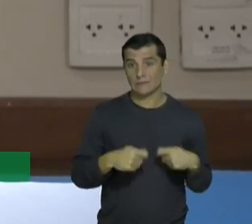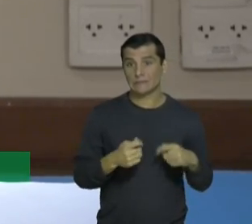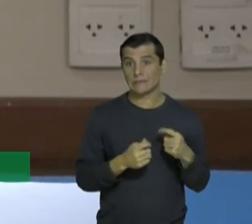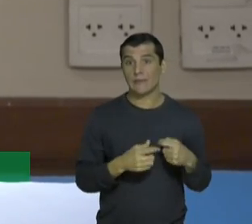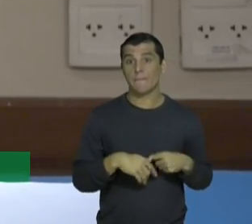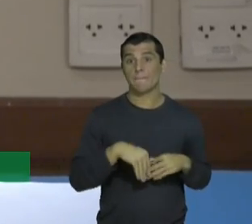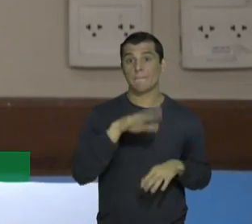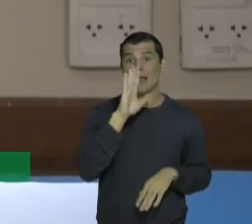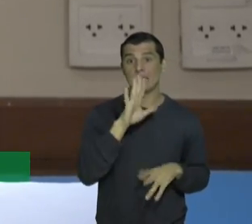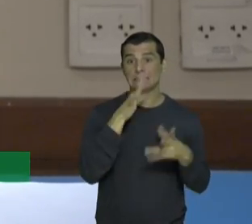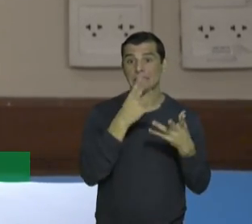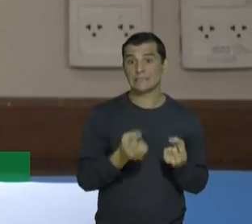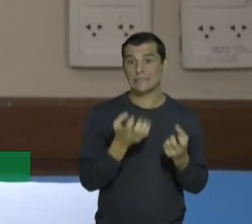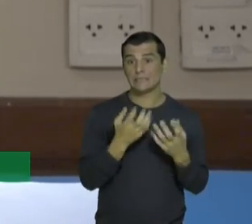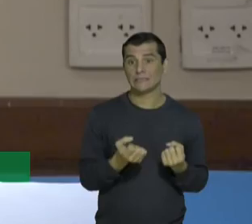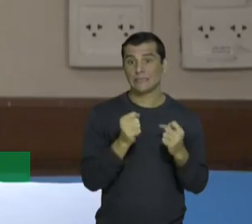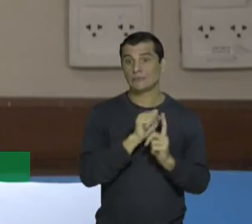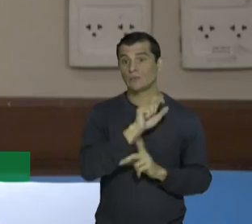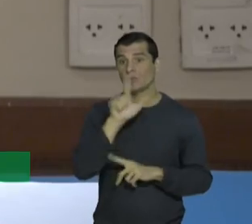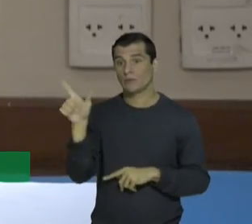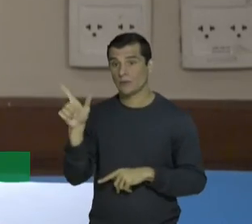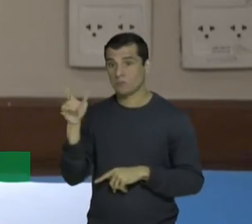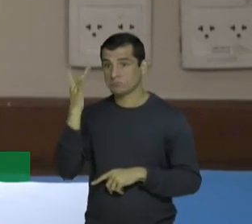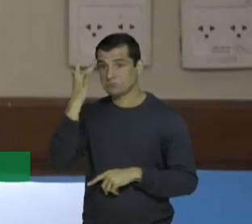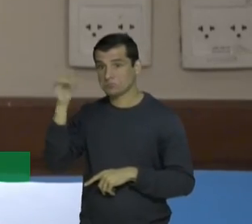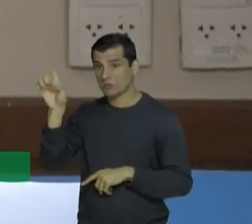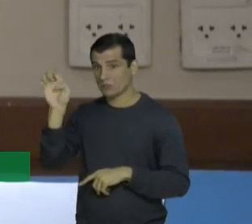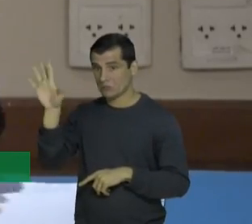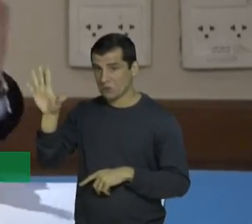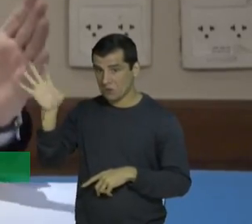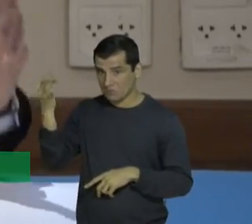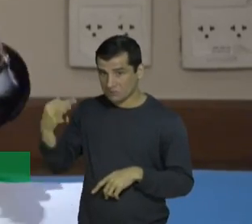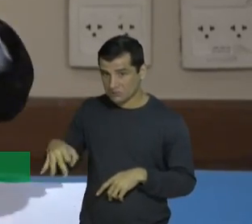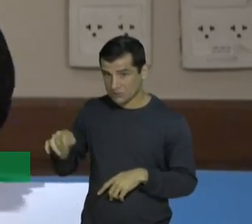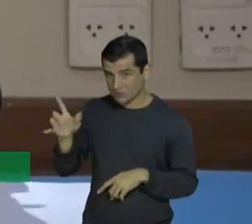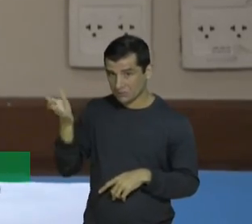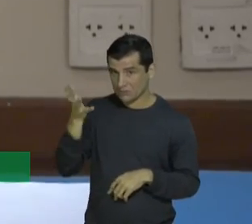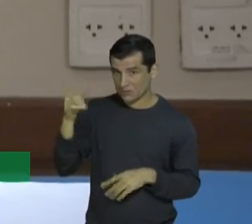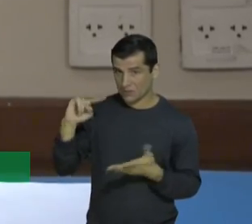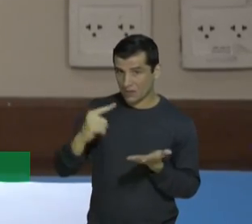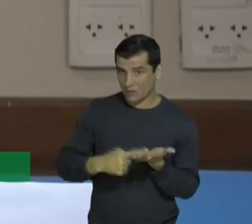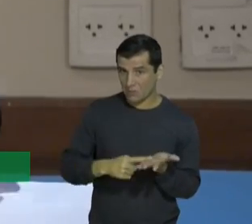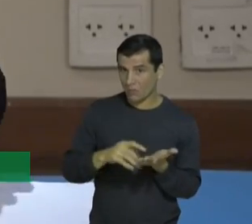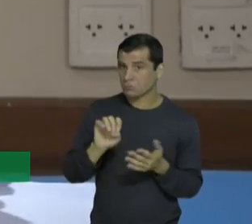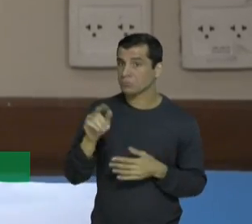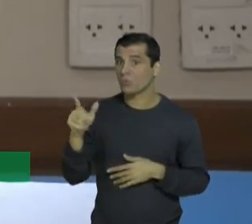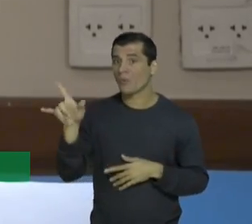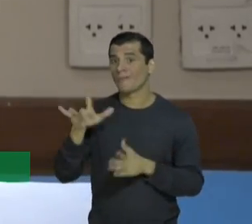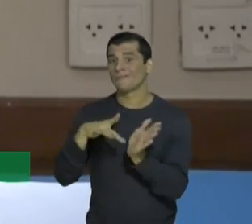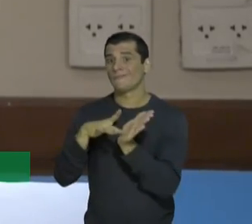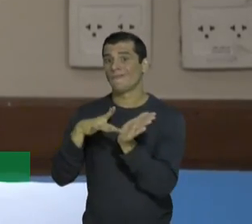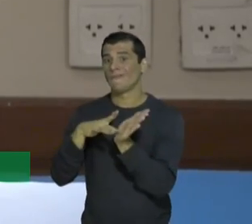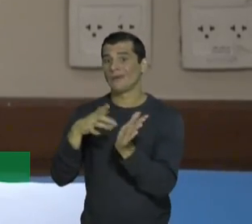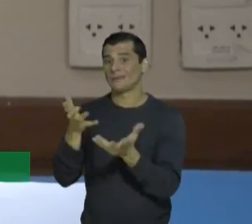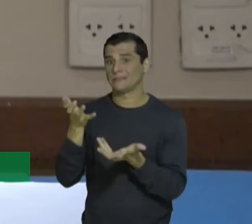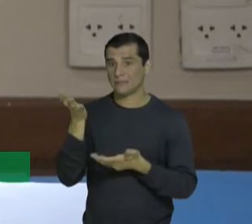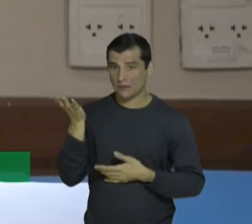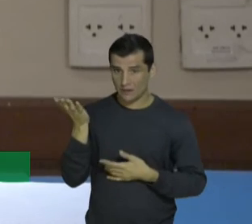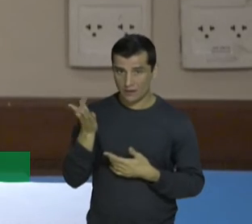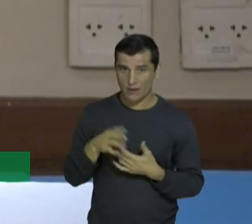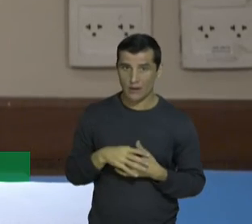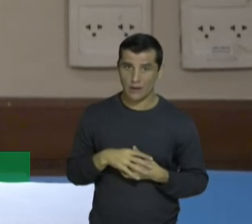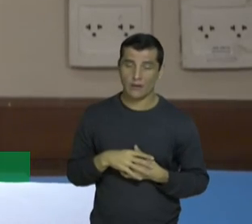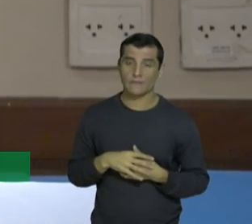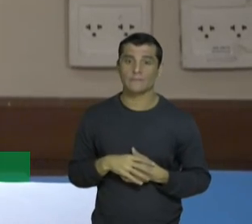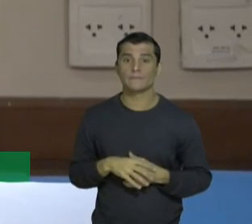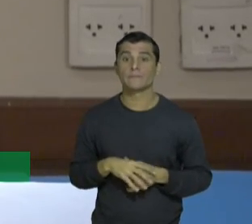questiona-se muito se os europeus realmente querem esse acordo e até que ponto eles querem né Mas claro que isso é uma visão de fó um pouco do que eu vi até